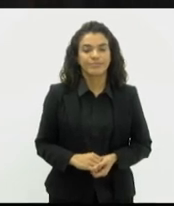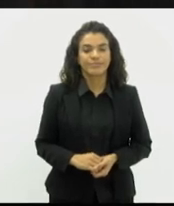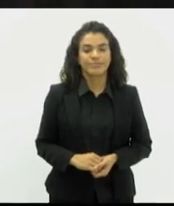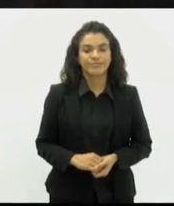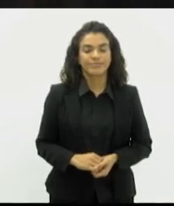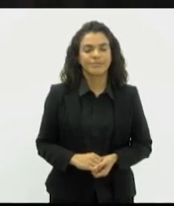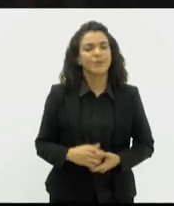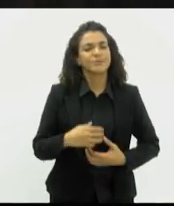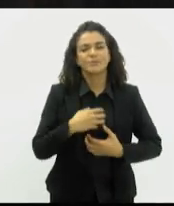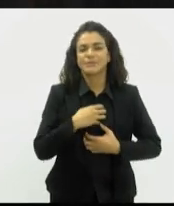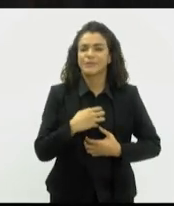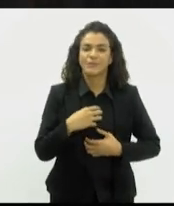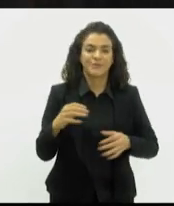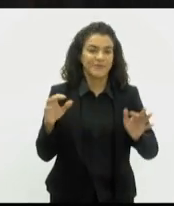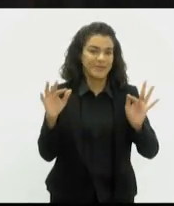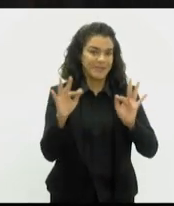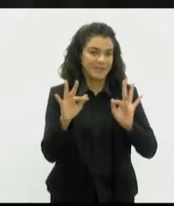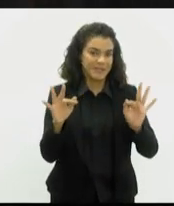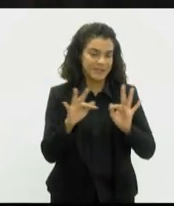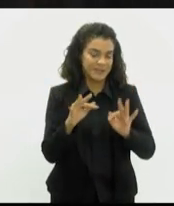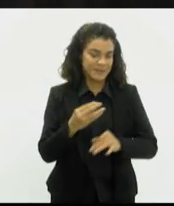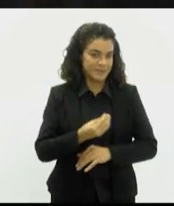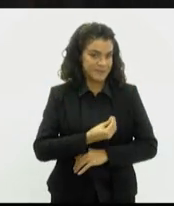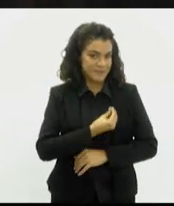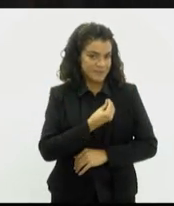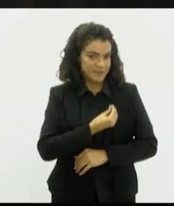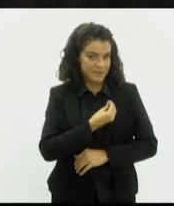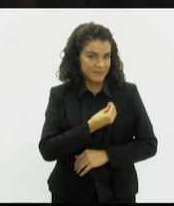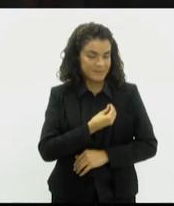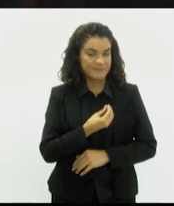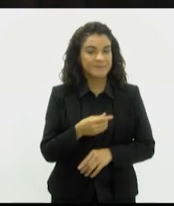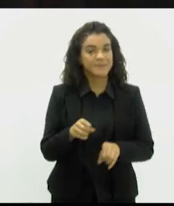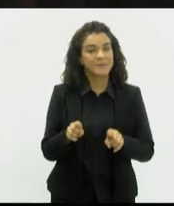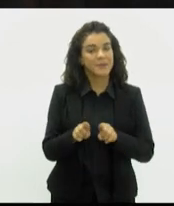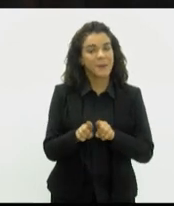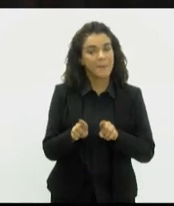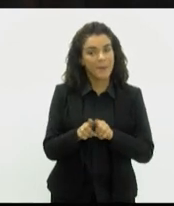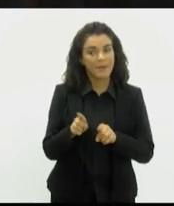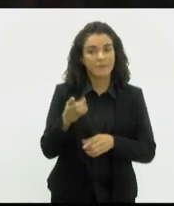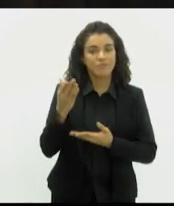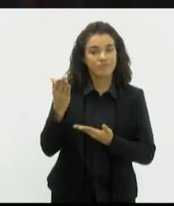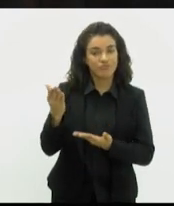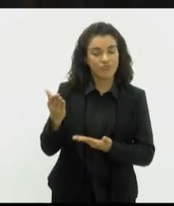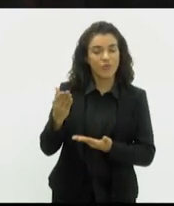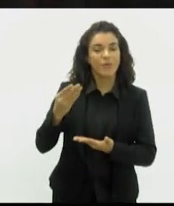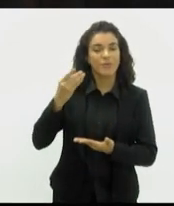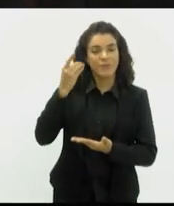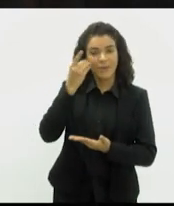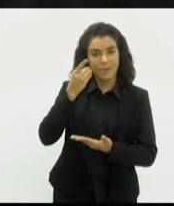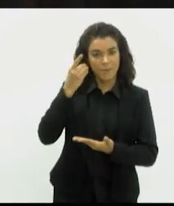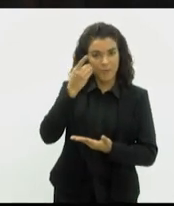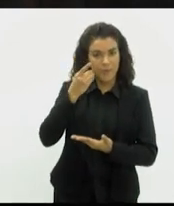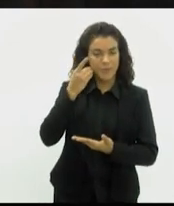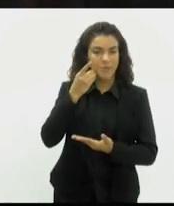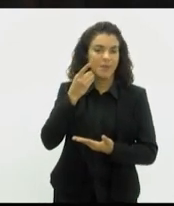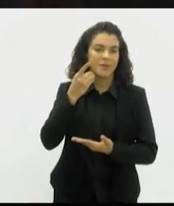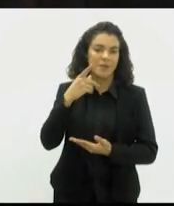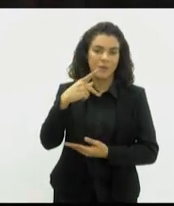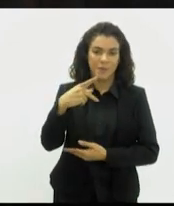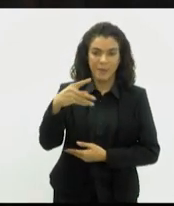eu fico feliz de estar presente aqui também uma deputada do Partido dos Trabalhadores, a deputada Érica Takimoto,